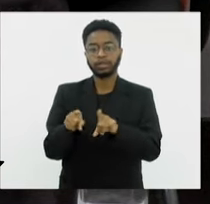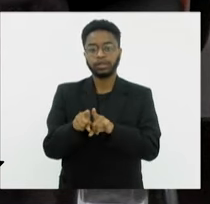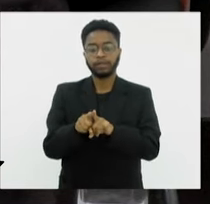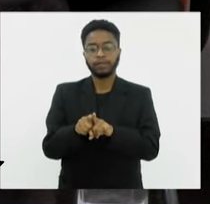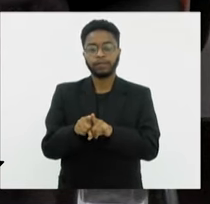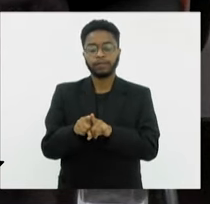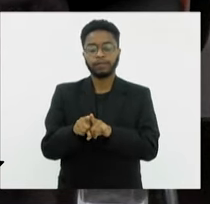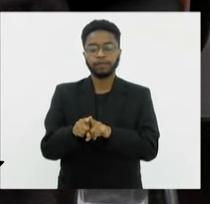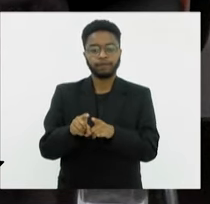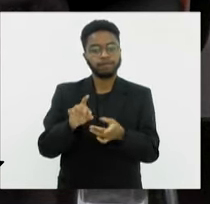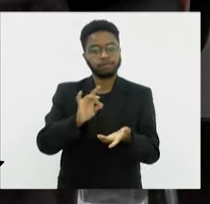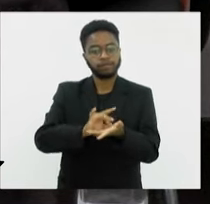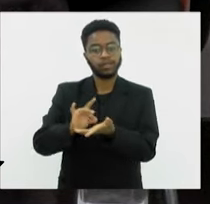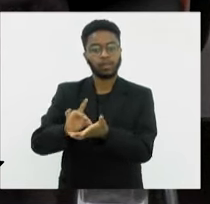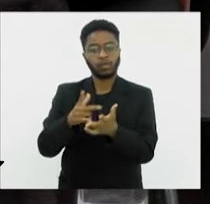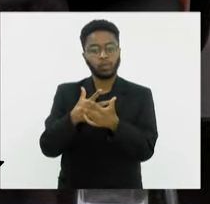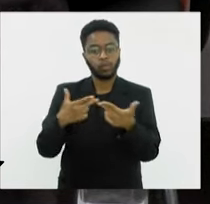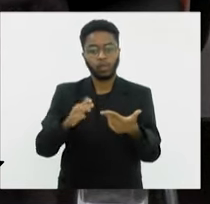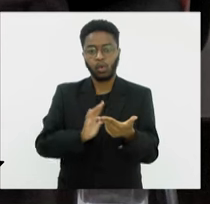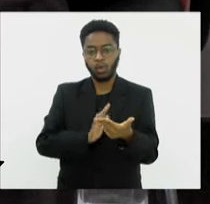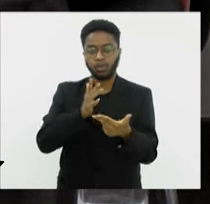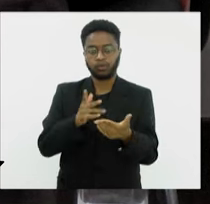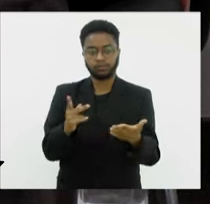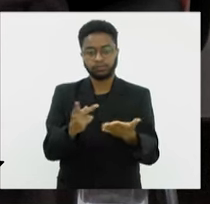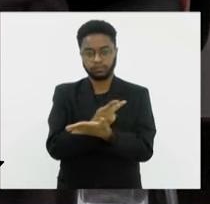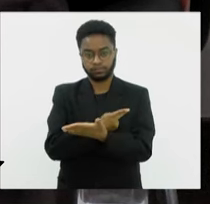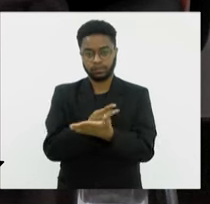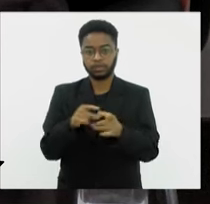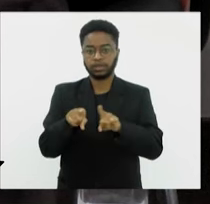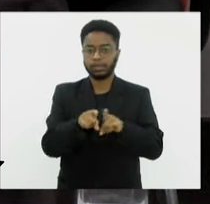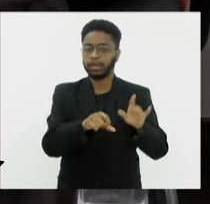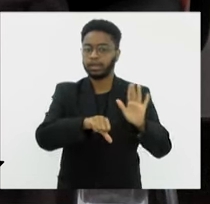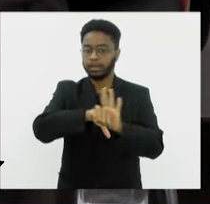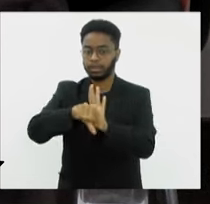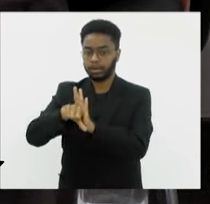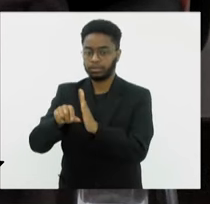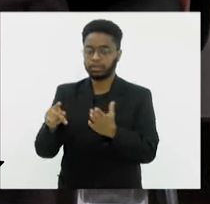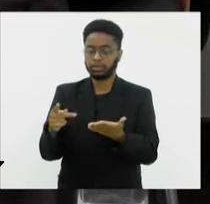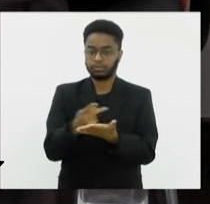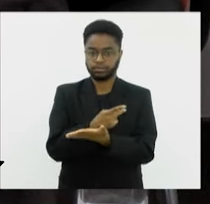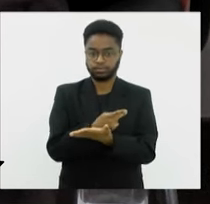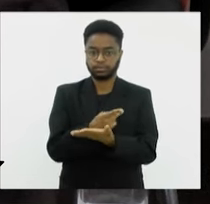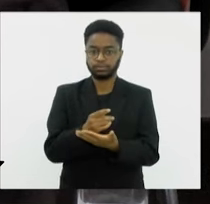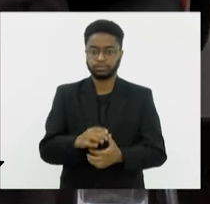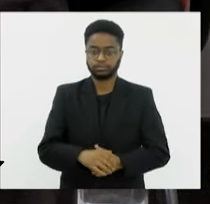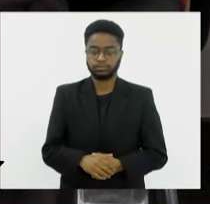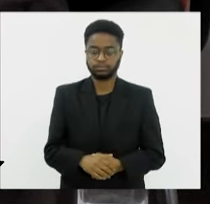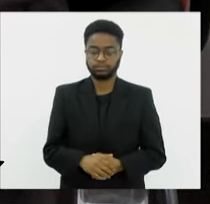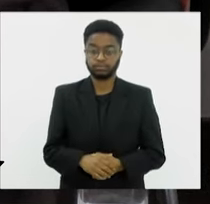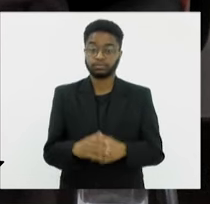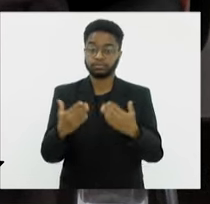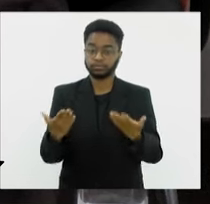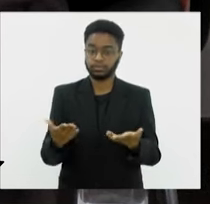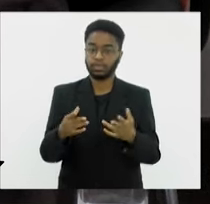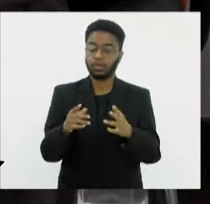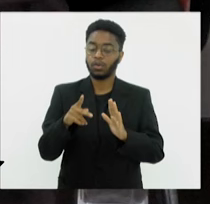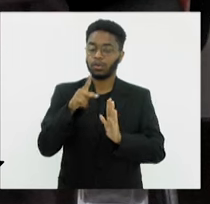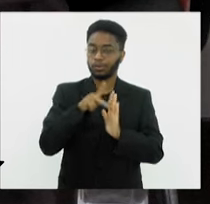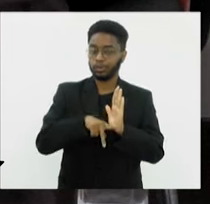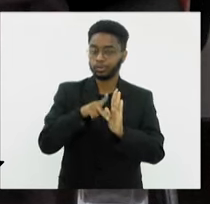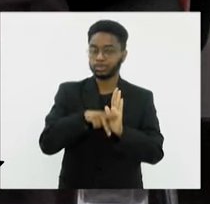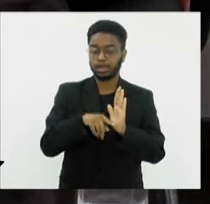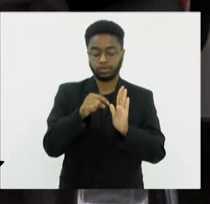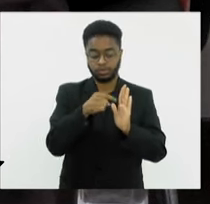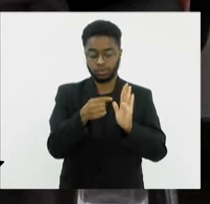verdadeiras barbaridades e crimes foram cometidos. E o projeto aqui, este